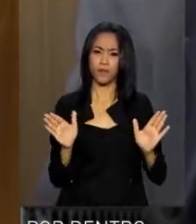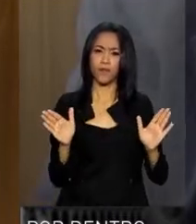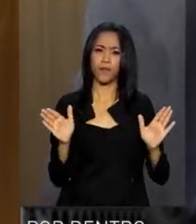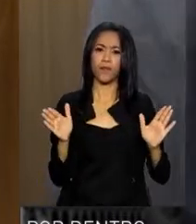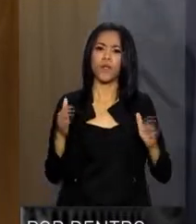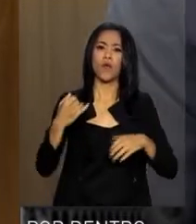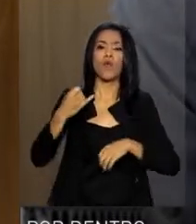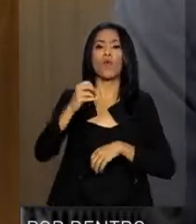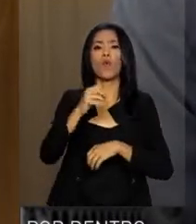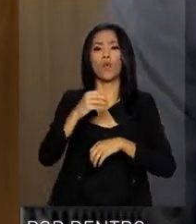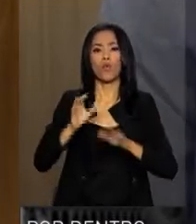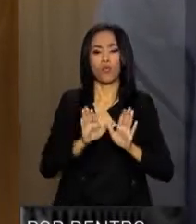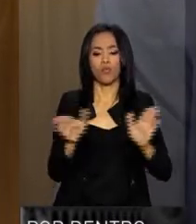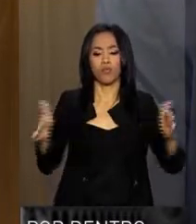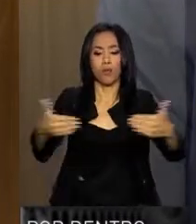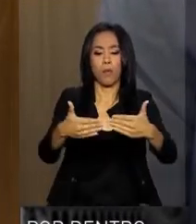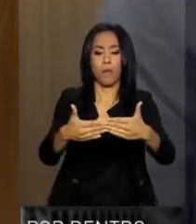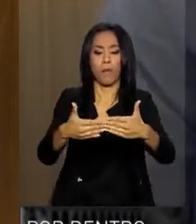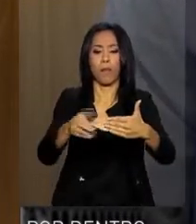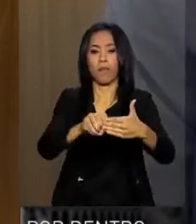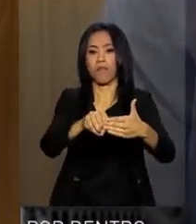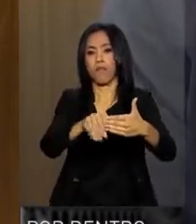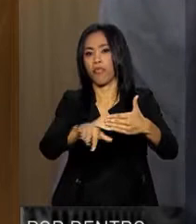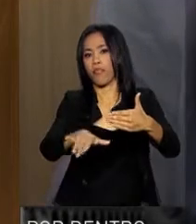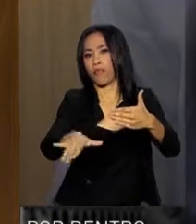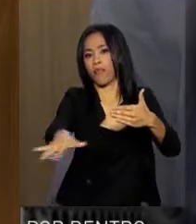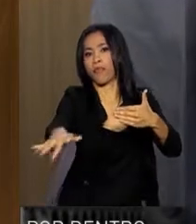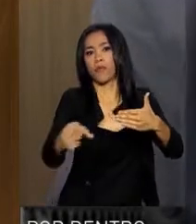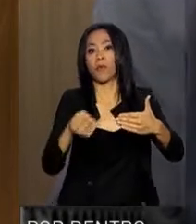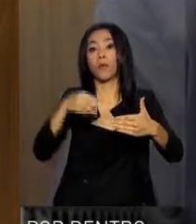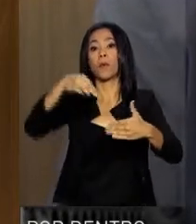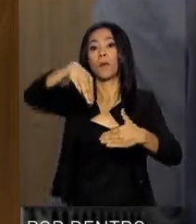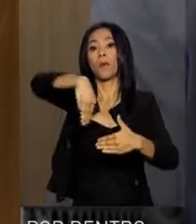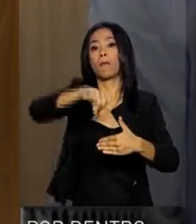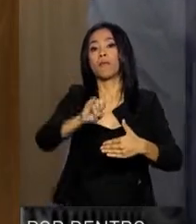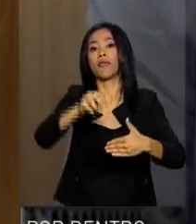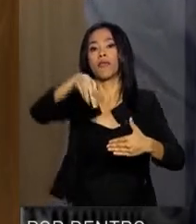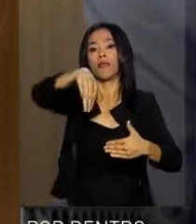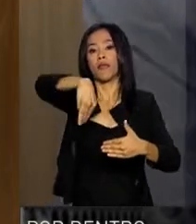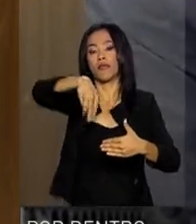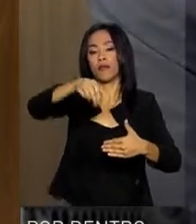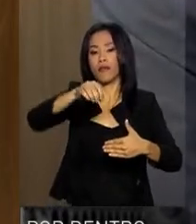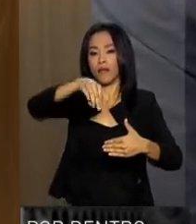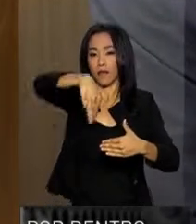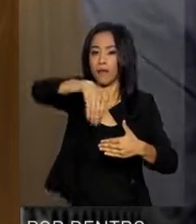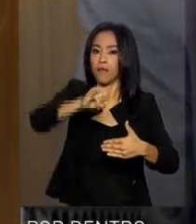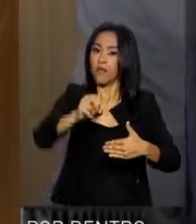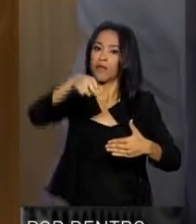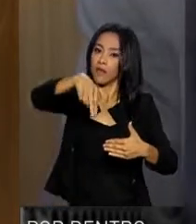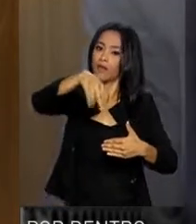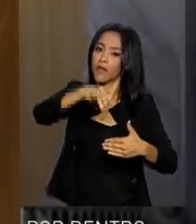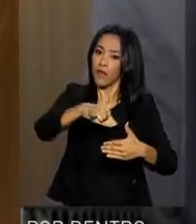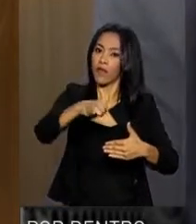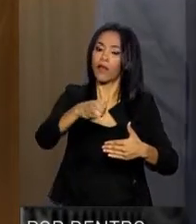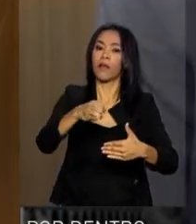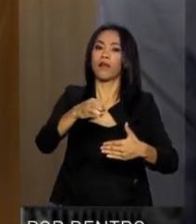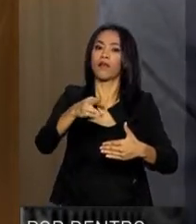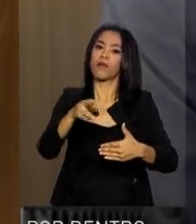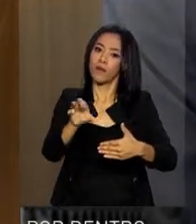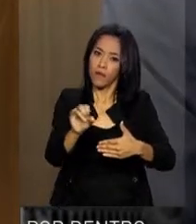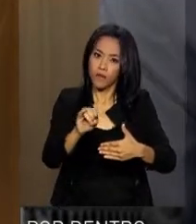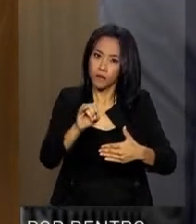nós embargamos o ibama está muito atento a isso foi a depois do embargo do ibama que o ministério público